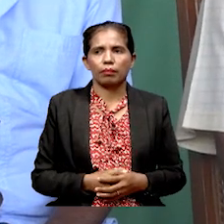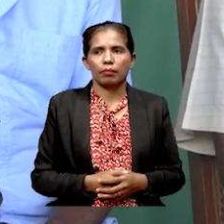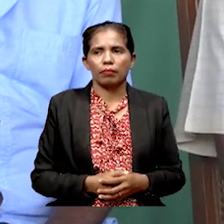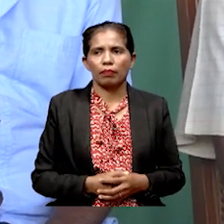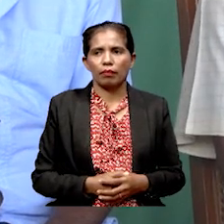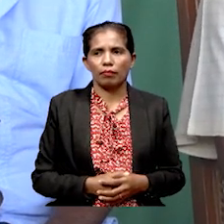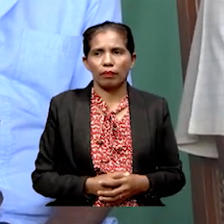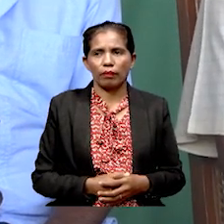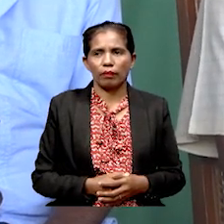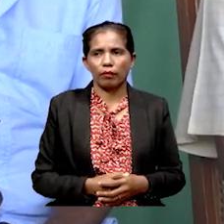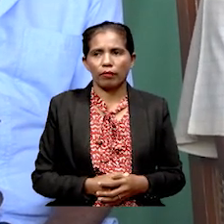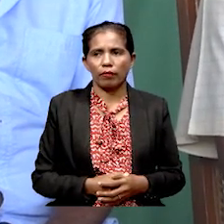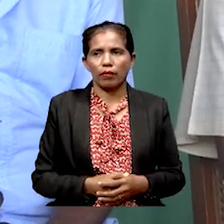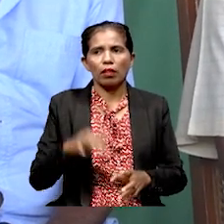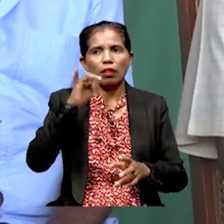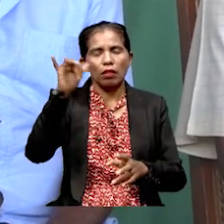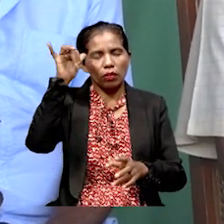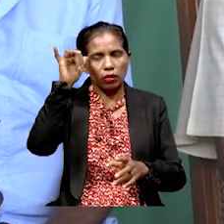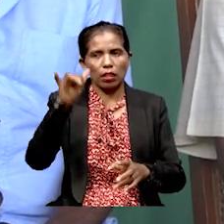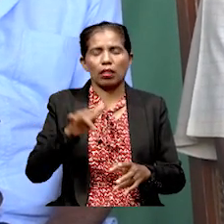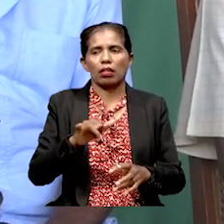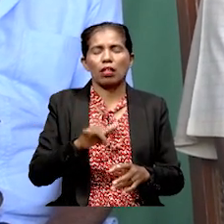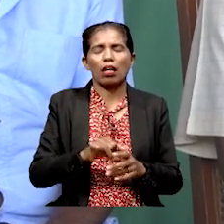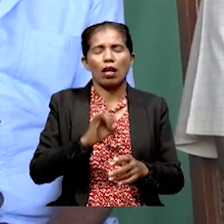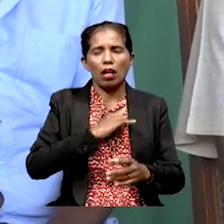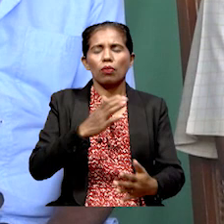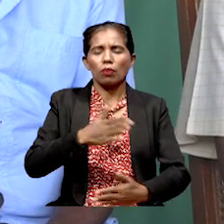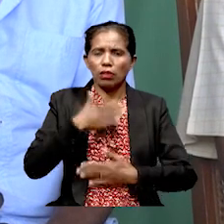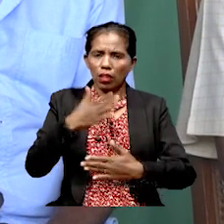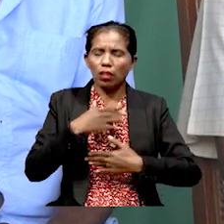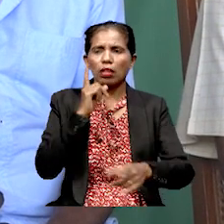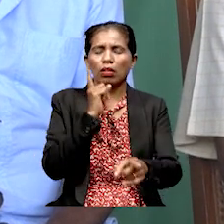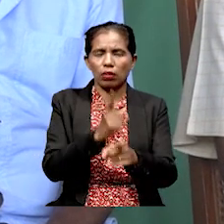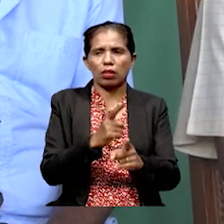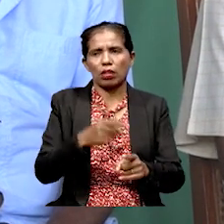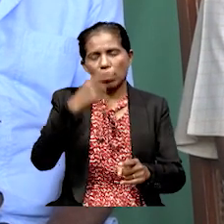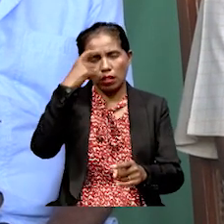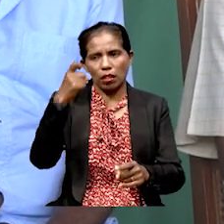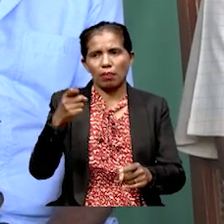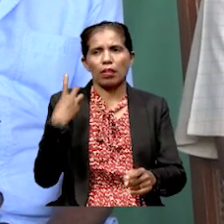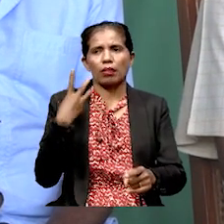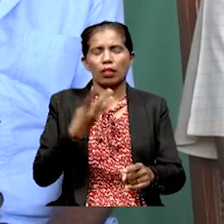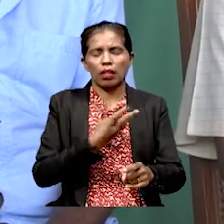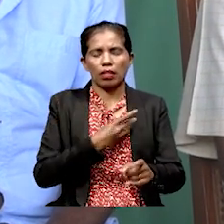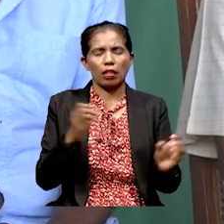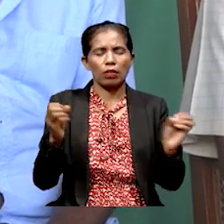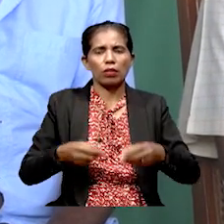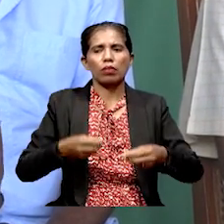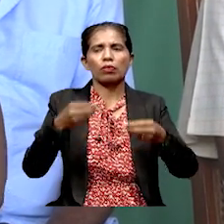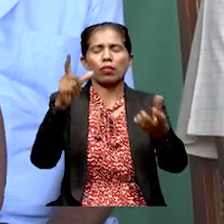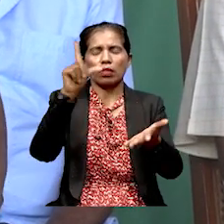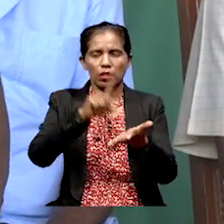Também eu comecei, em primeiro lugar, que eu contei, de ter no estado, e da laosfolição para